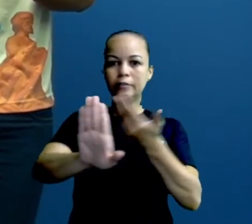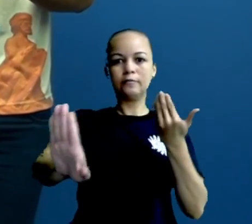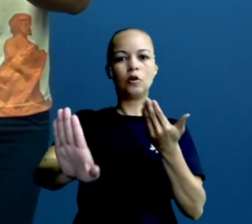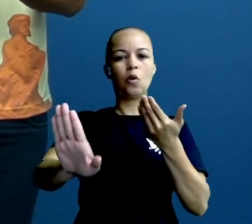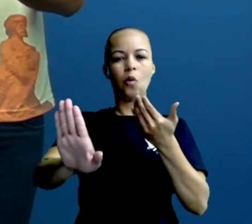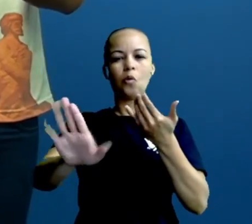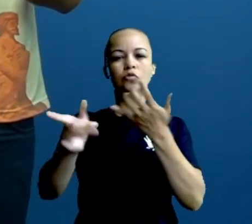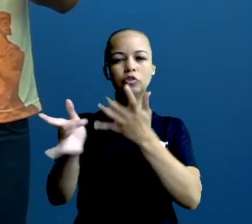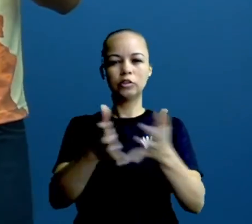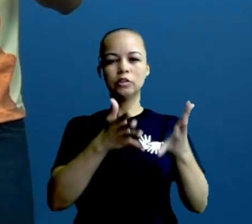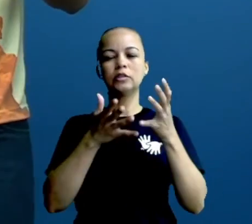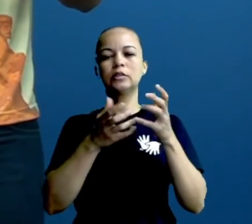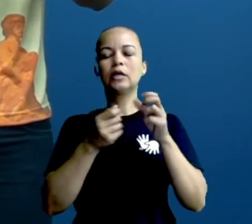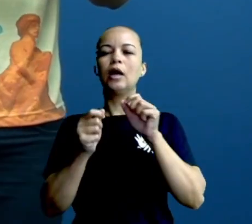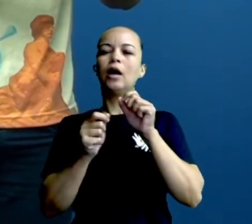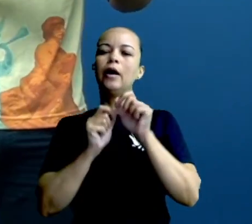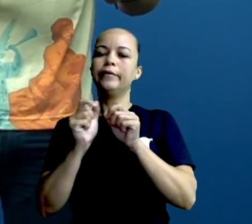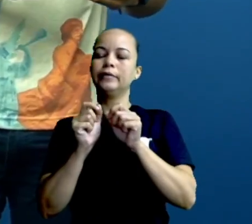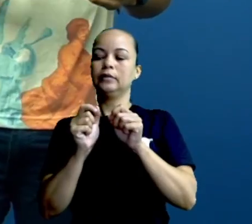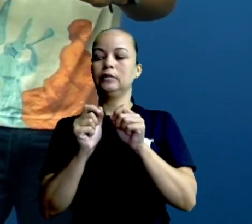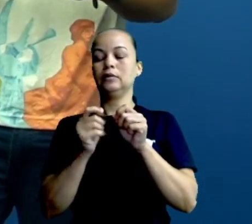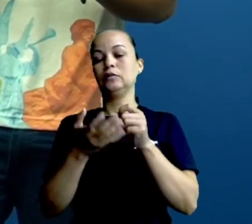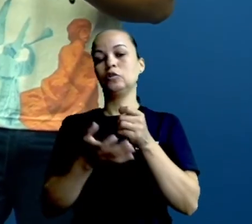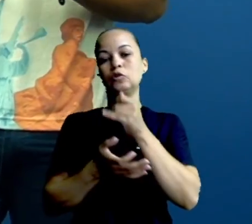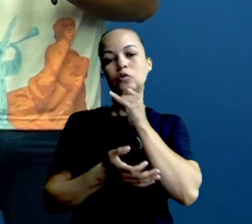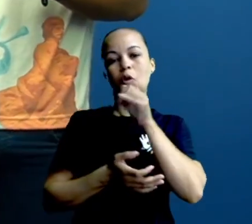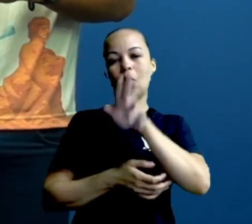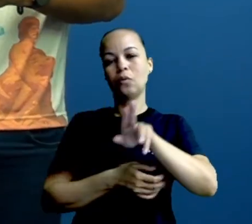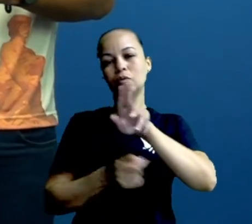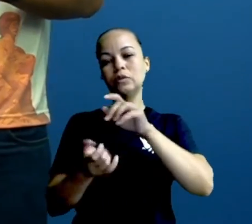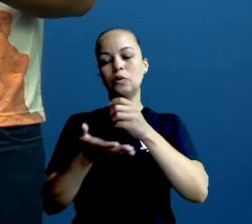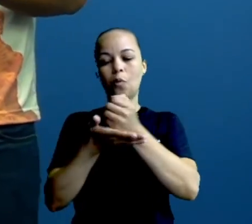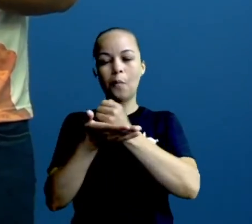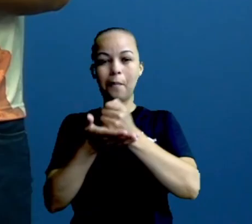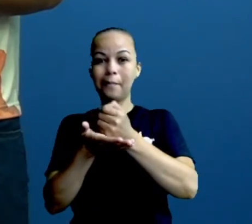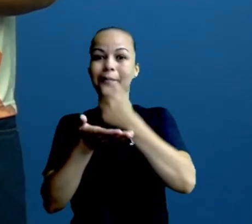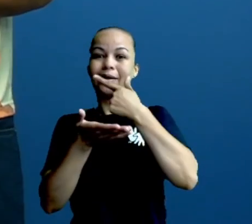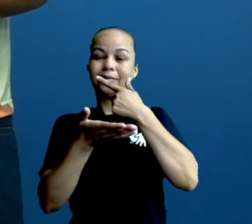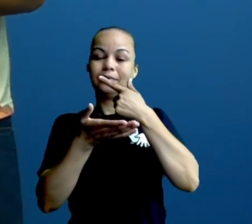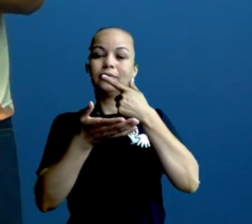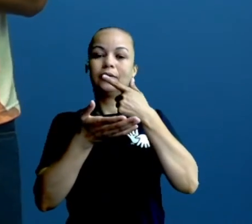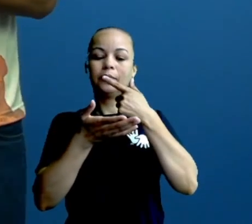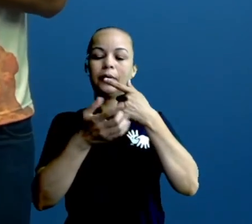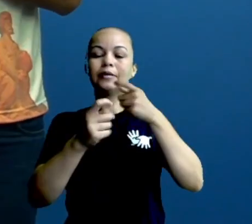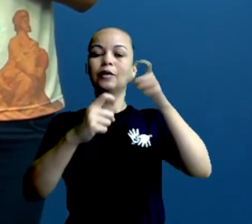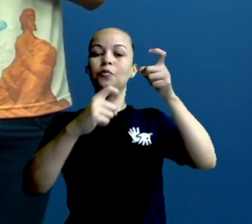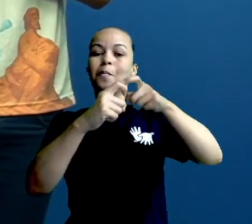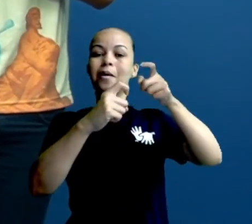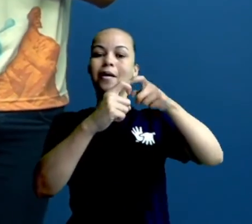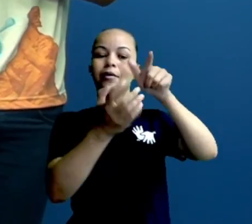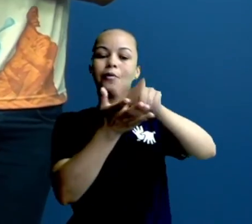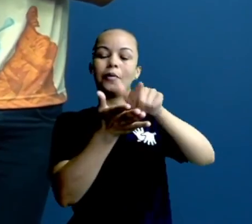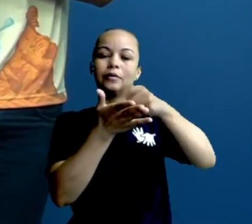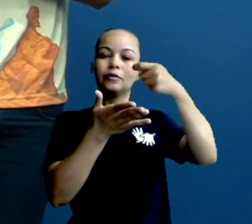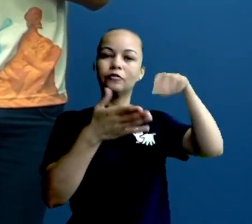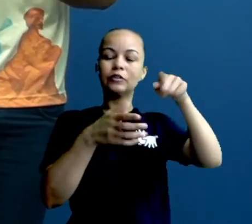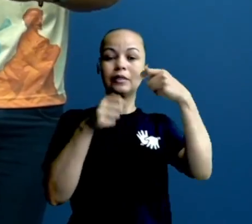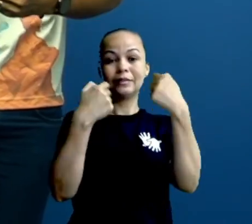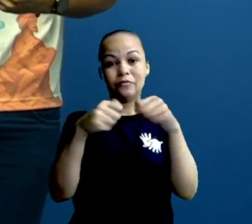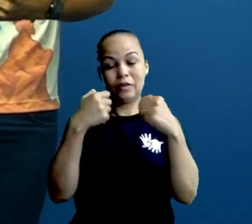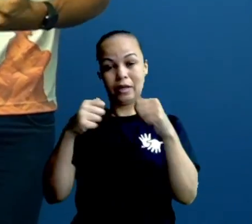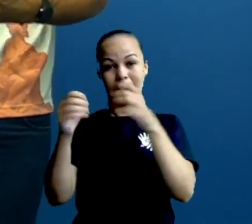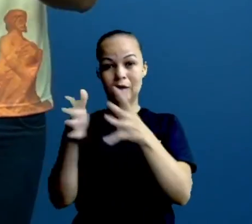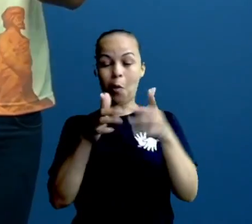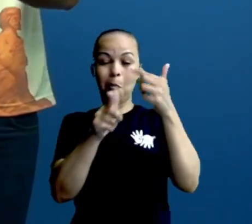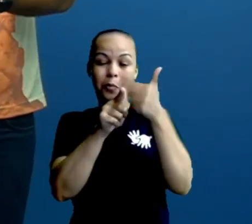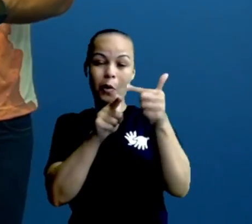são lícitas, como, por exemplo, os medicamentos que são prescritos por um médico quando você tiver a necessidade de, por